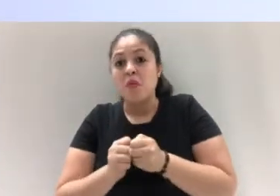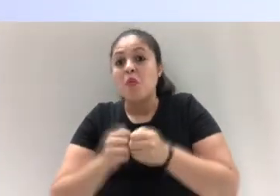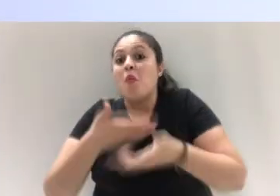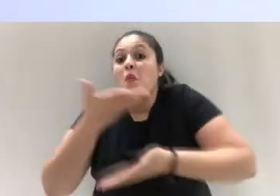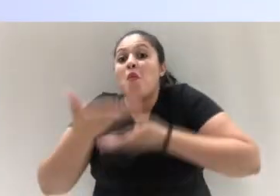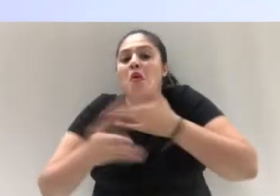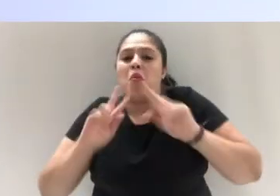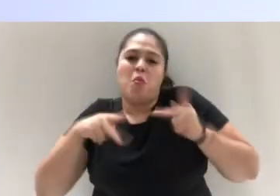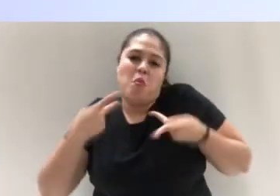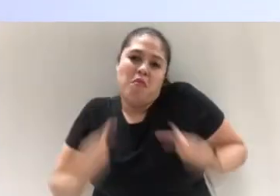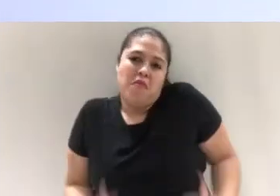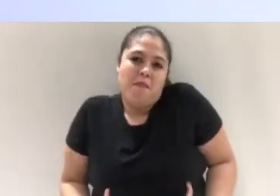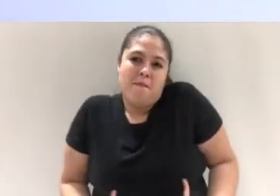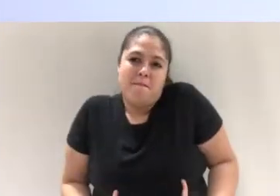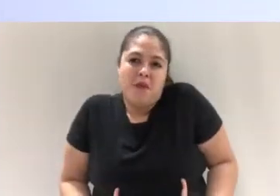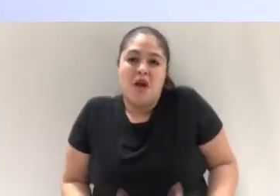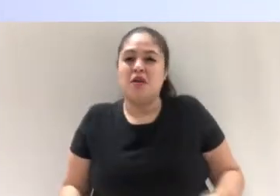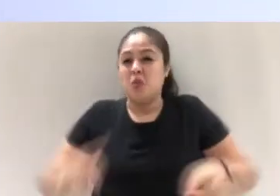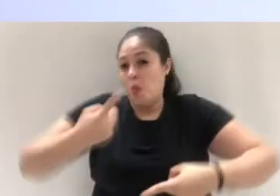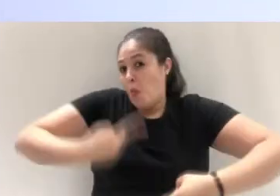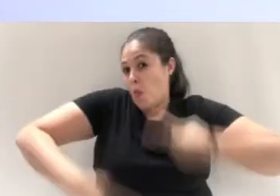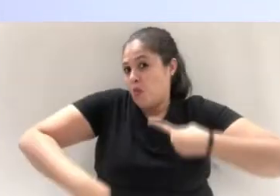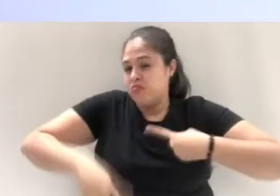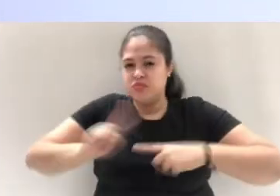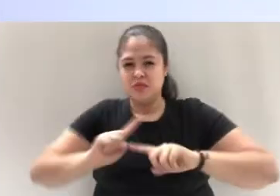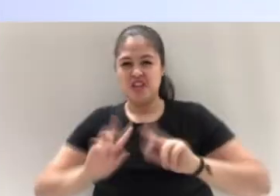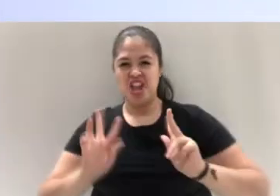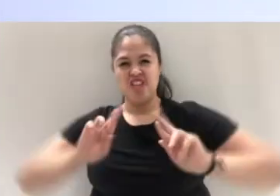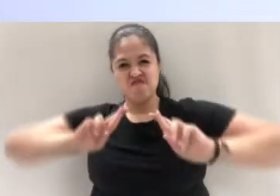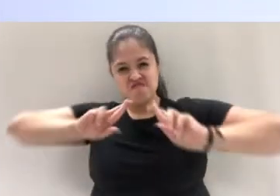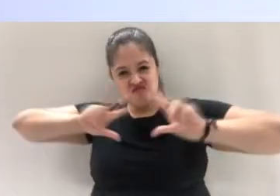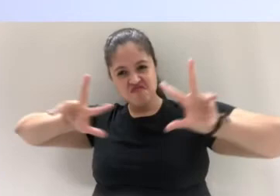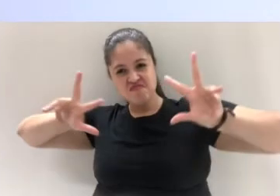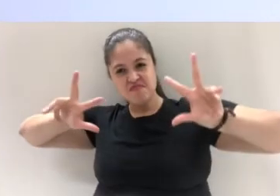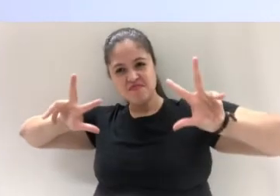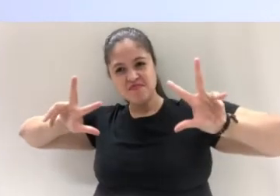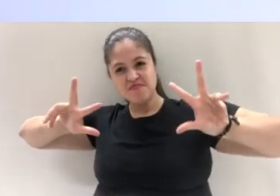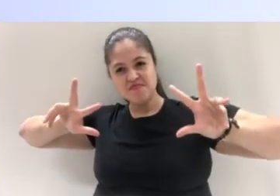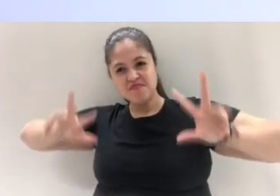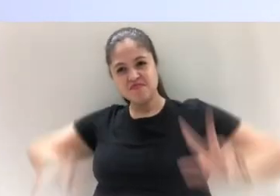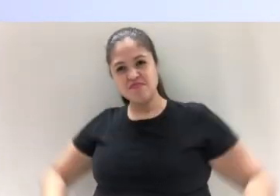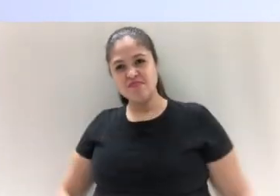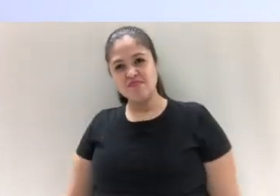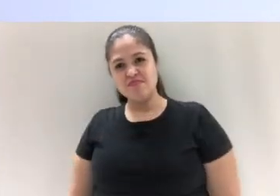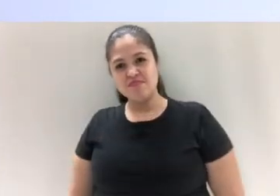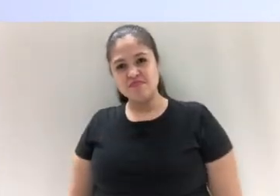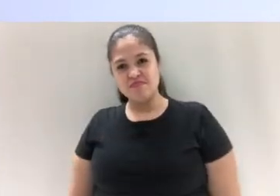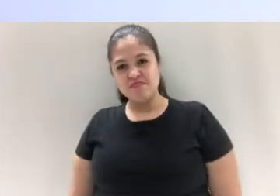humano, mas tampouco lhe é adverso, lhe é indiferente.